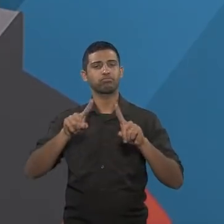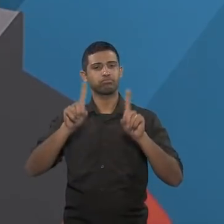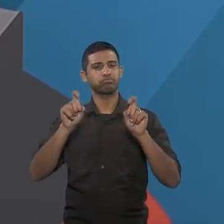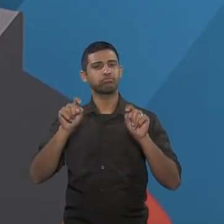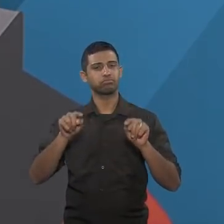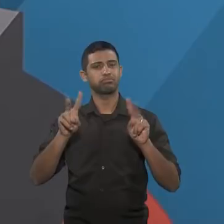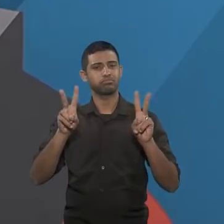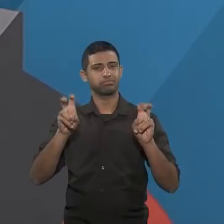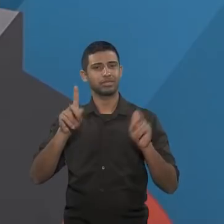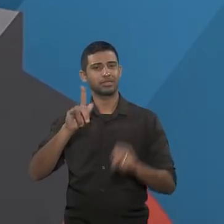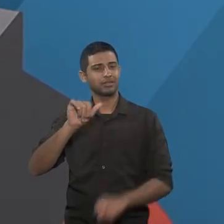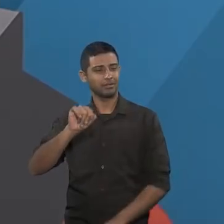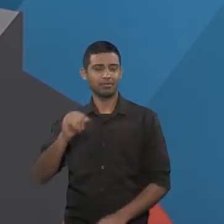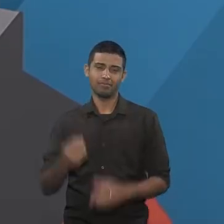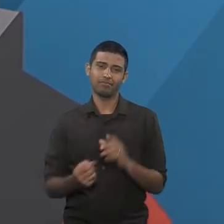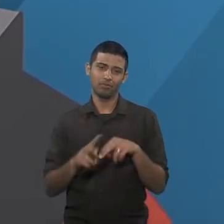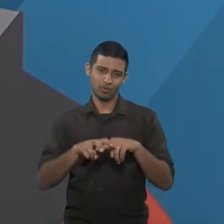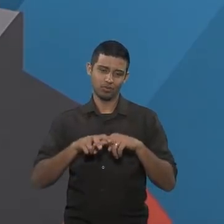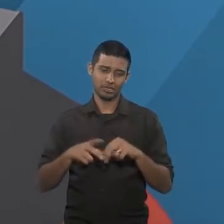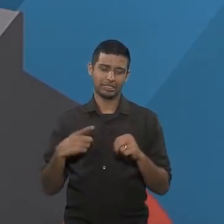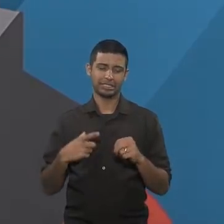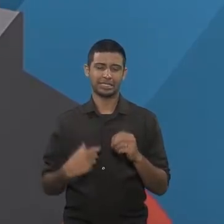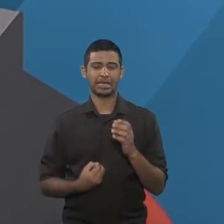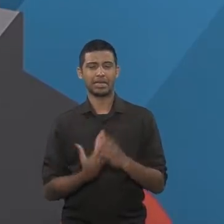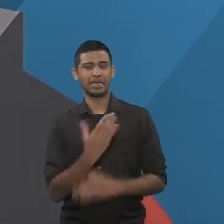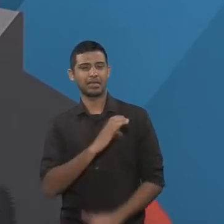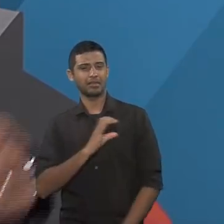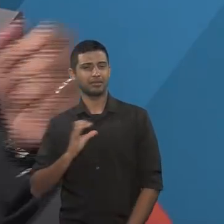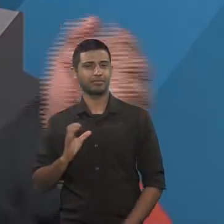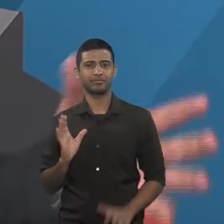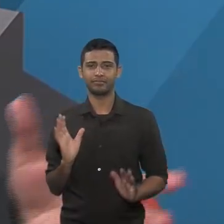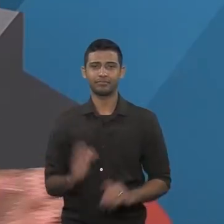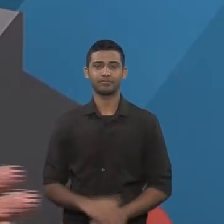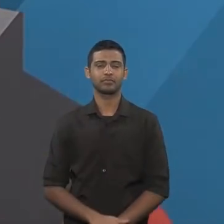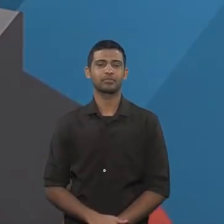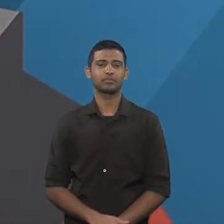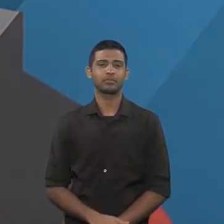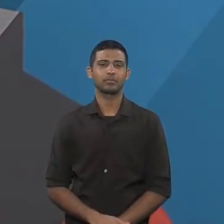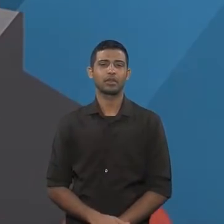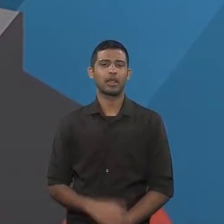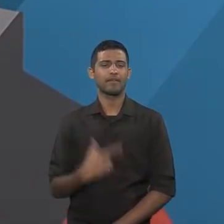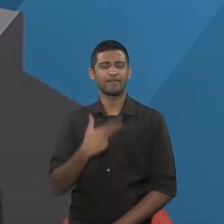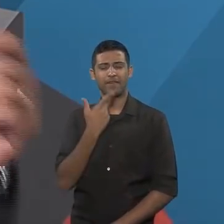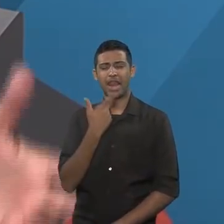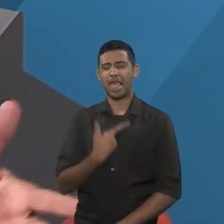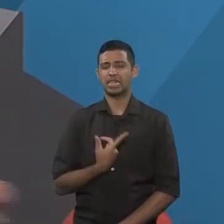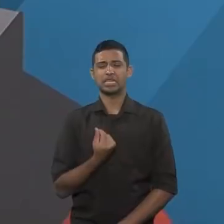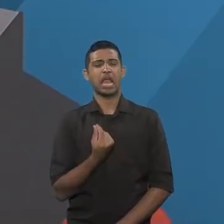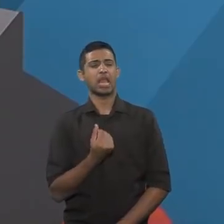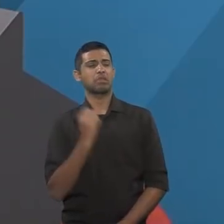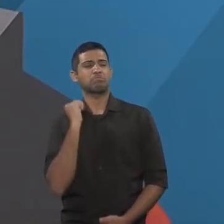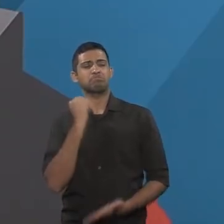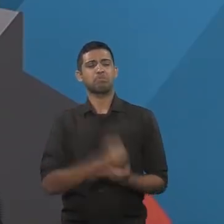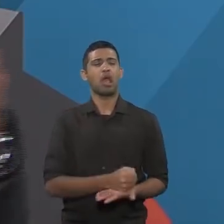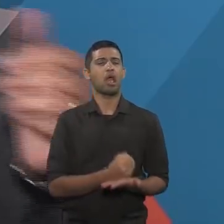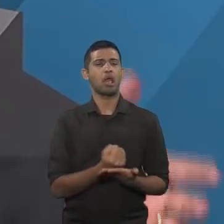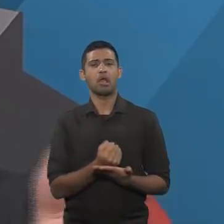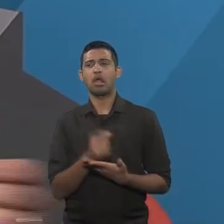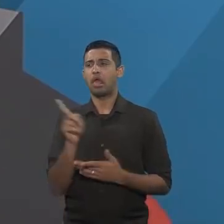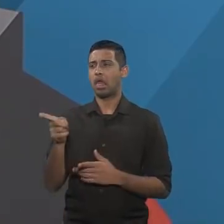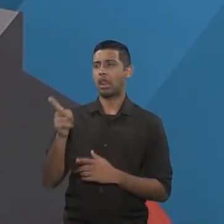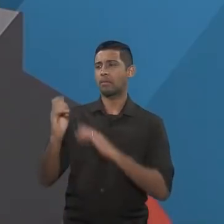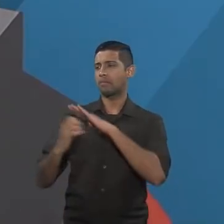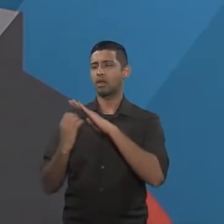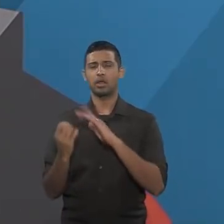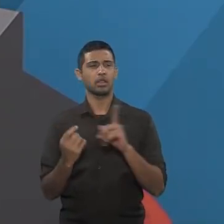questão do gás. É por isso que a CPI existe. Não é caça às bruxas, nossa preocupação não é contra essa ou aquela